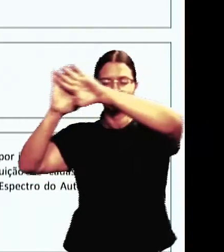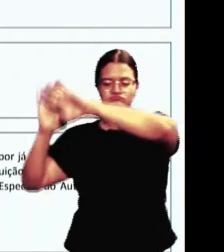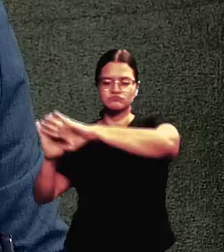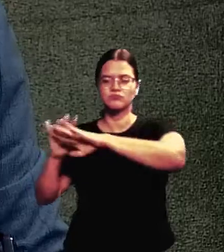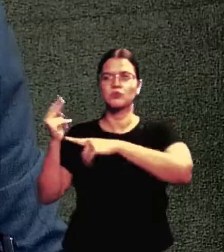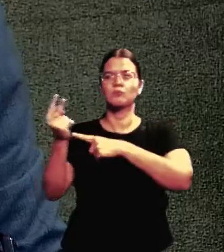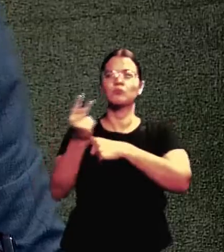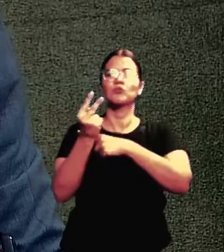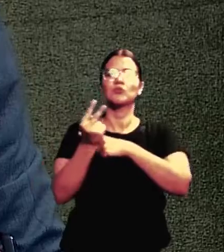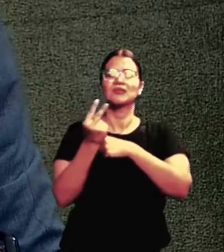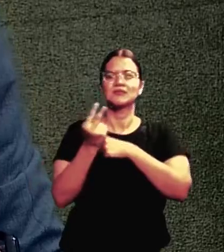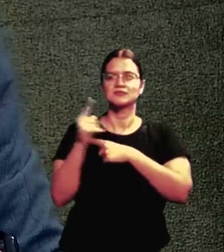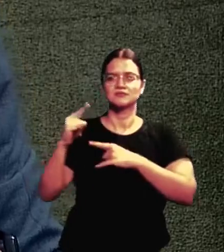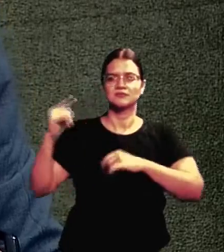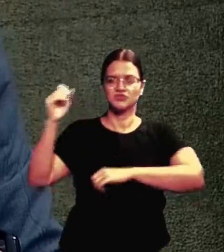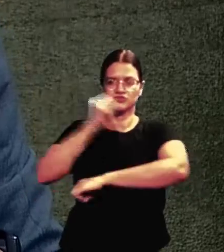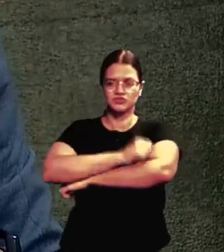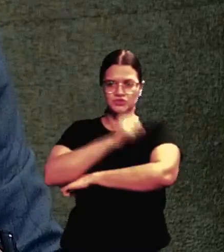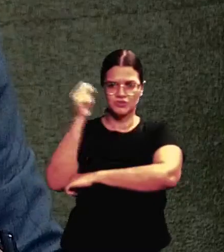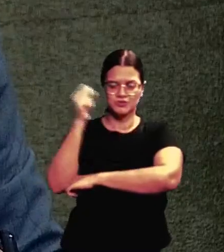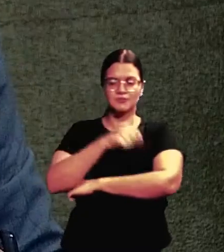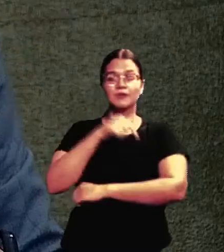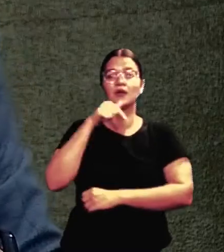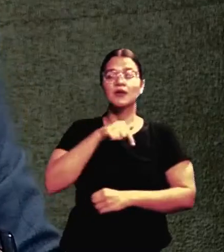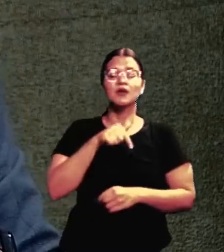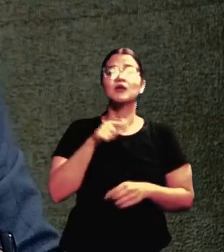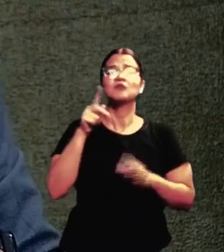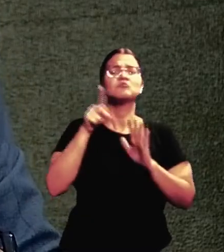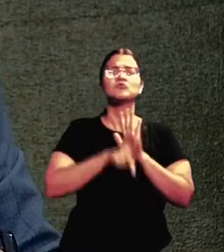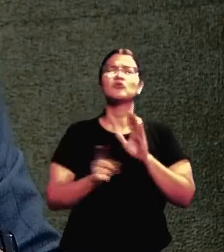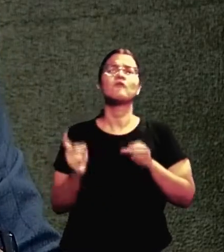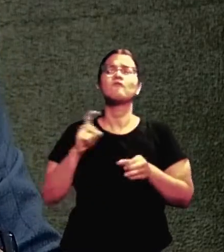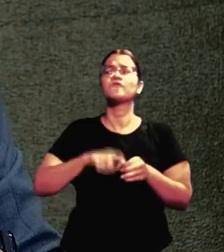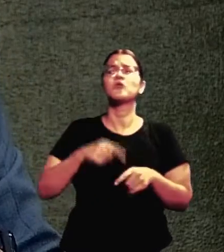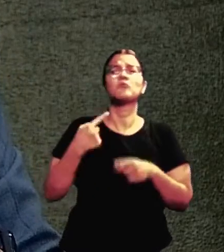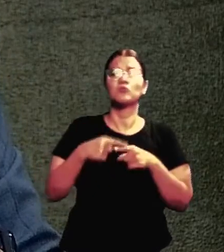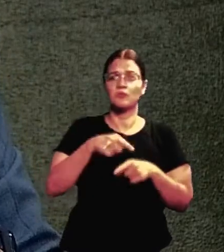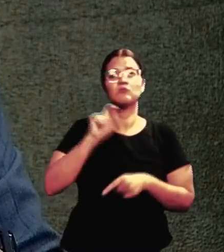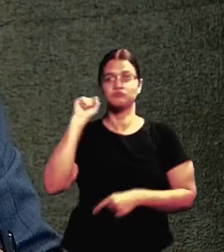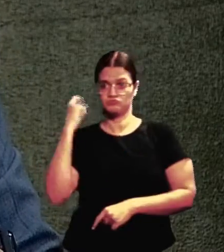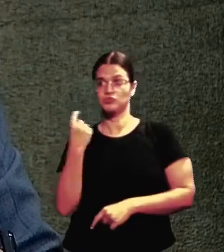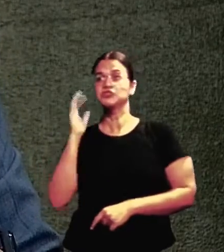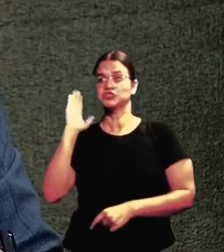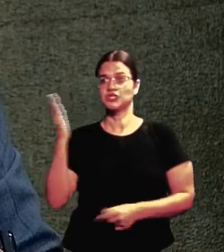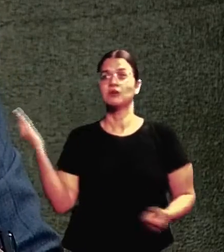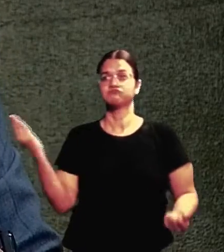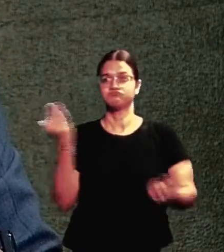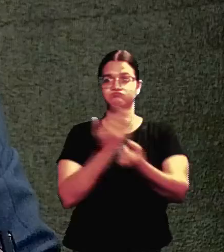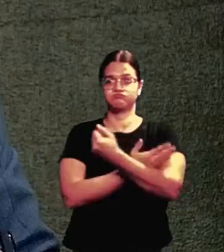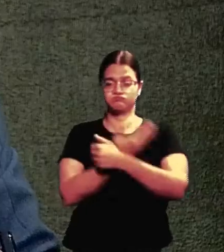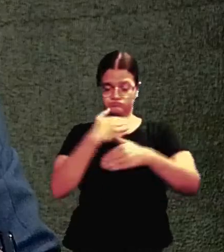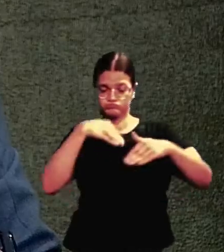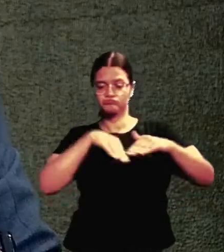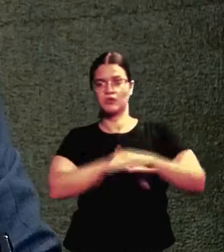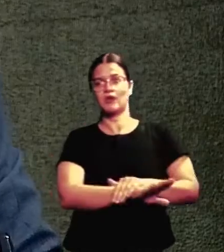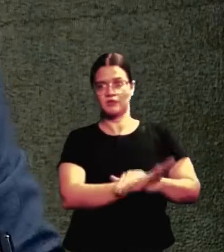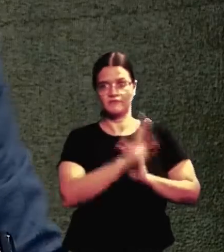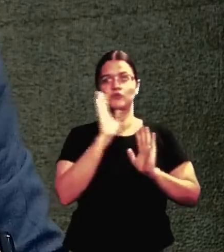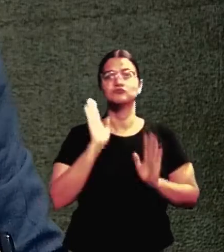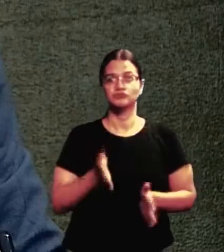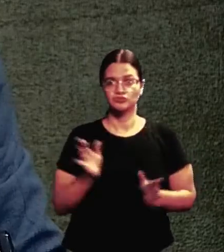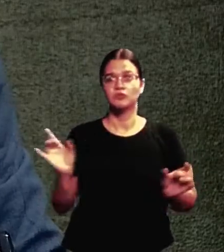Só dar uma explanação por que esse projeto está voltando à pauta, que ele tinha sido arquivado na última